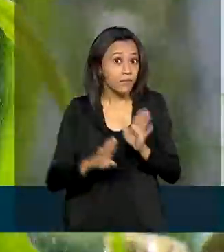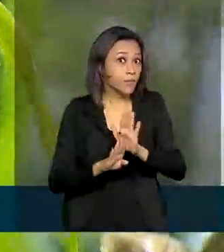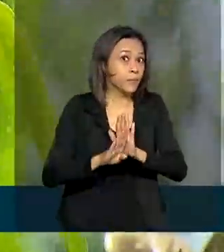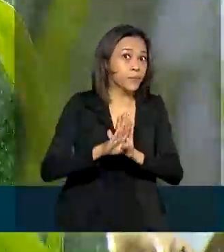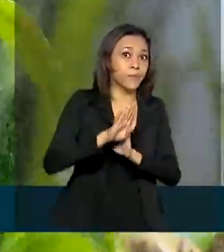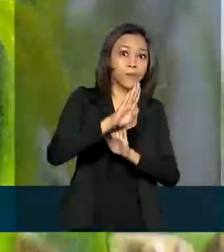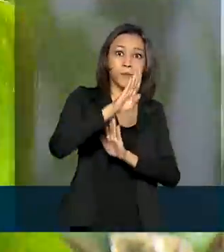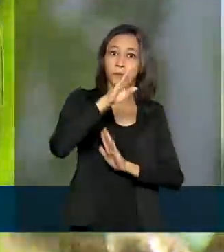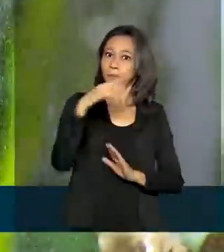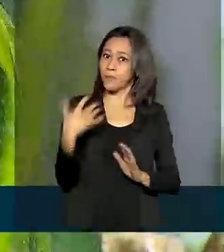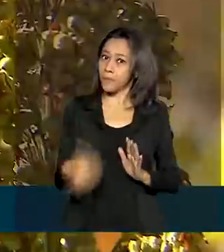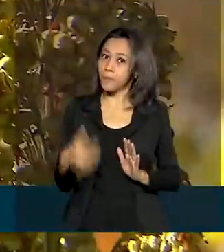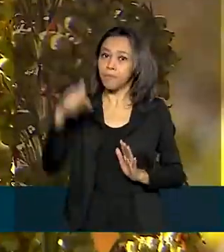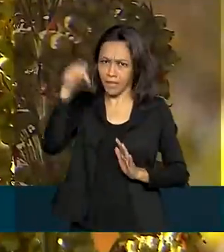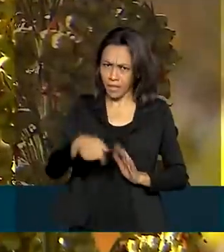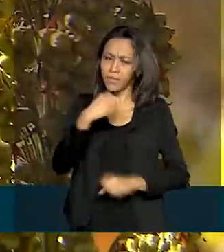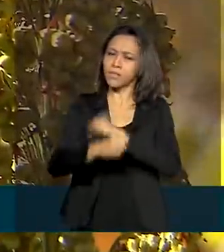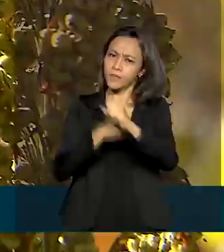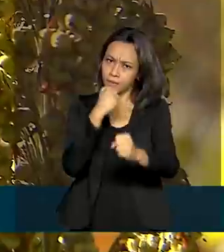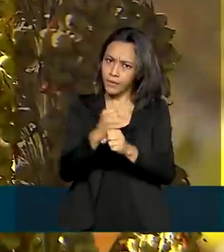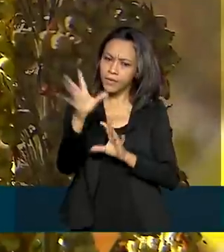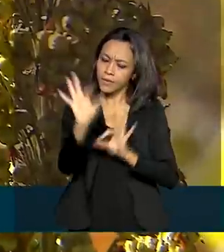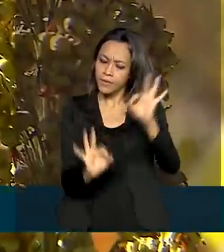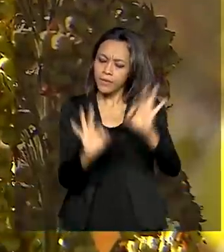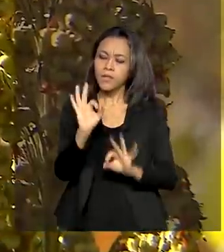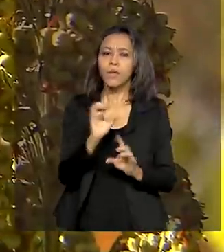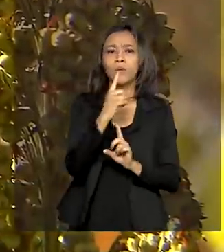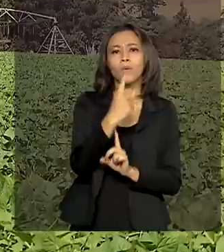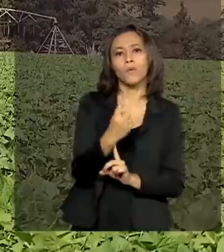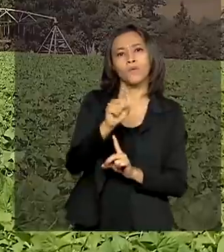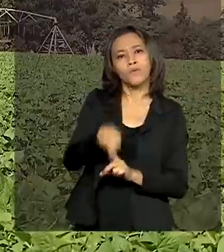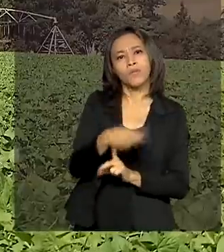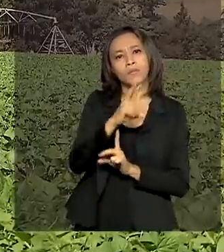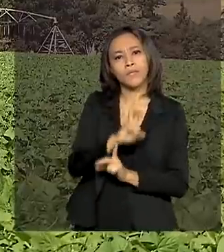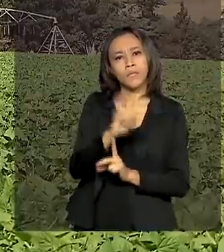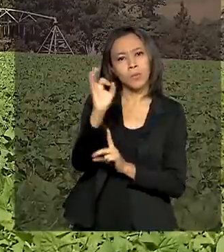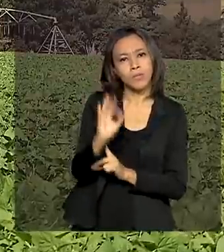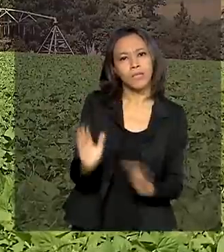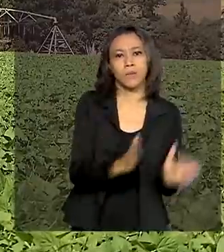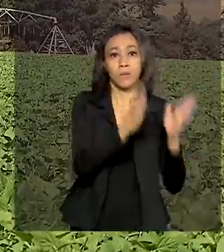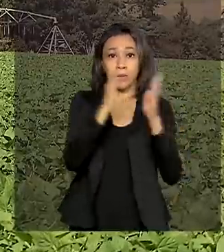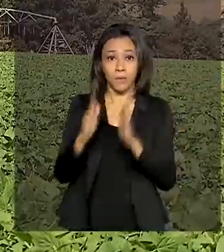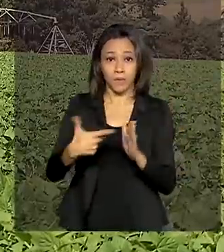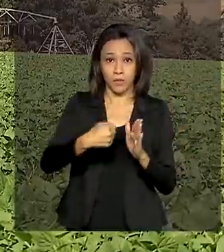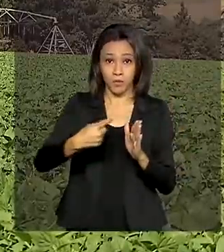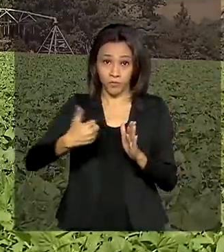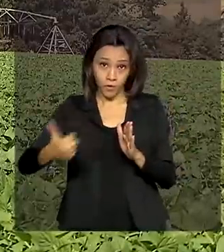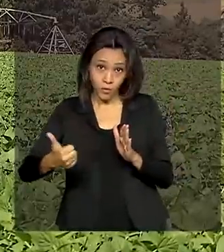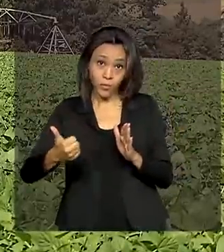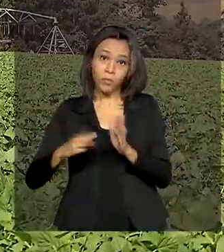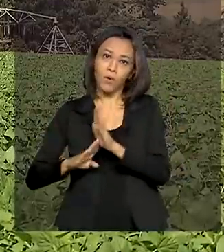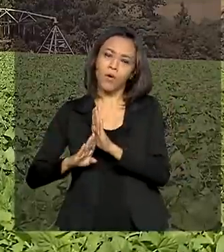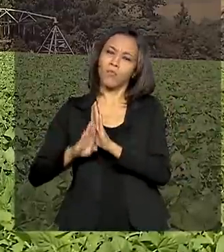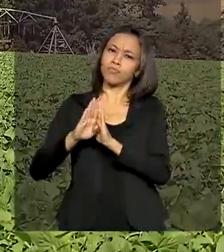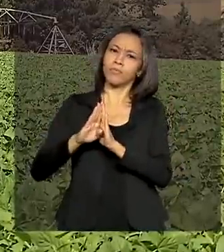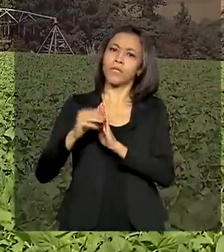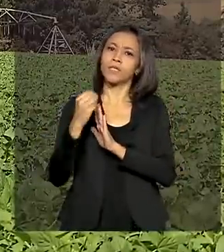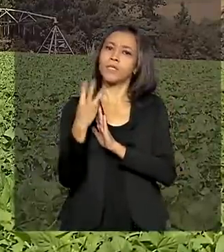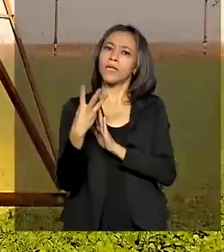O crescimento para este ano está previsto em 1,5% e para 2021, alta de 3